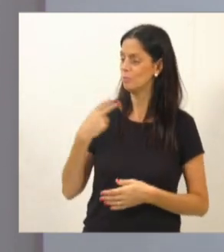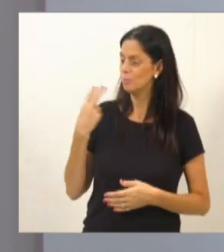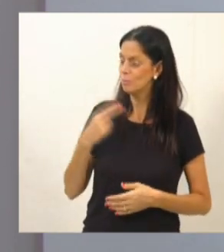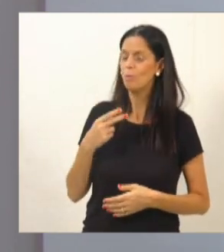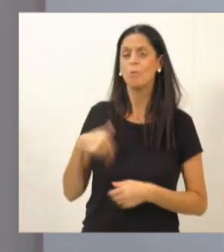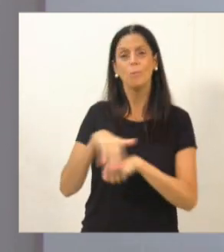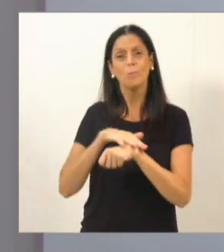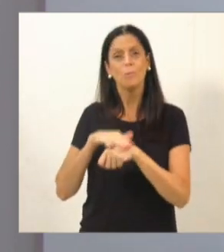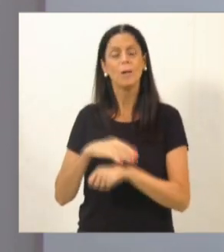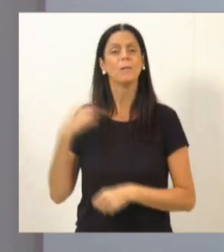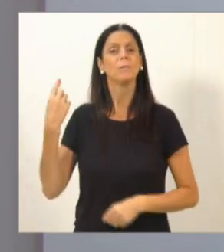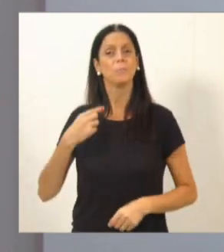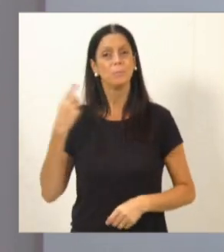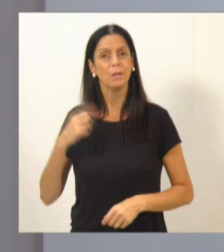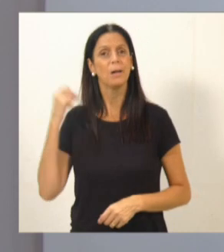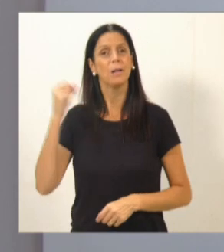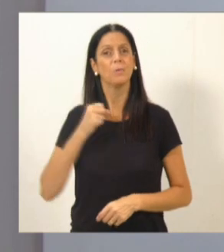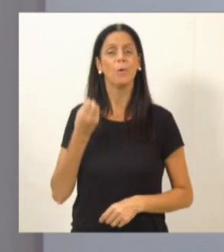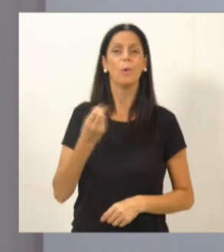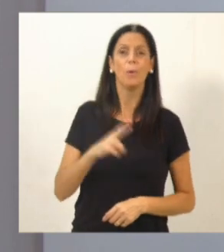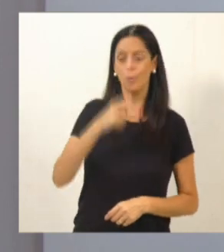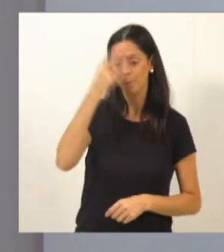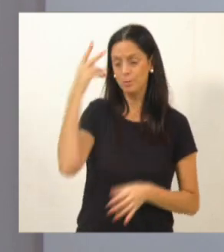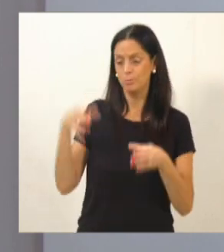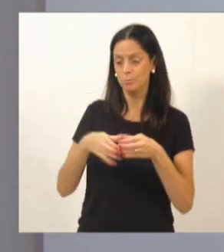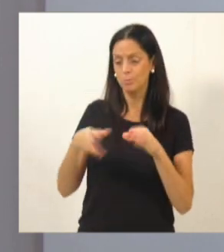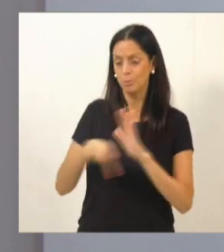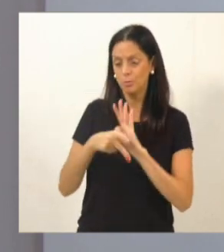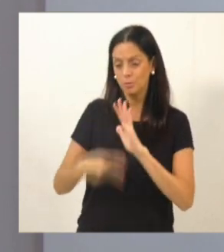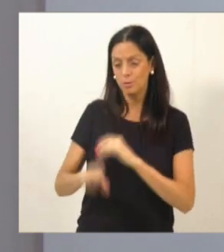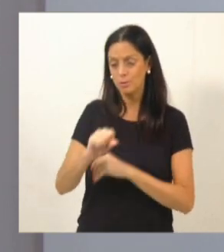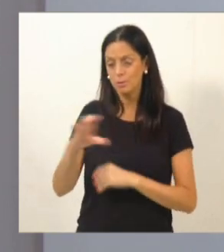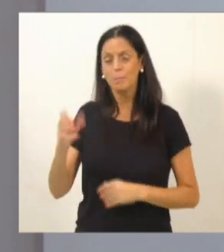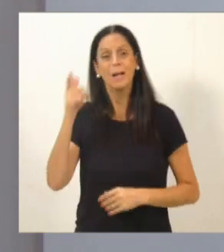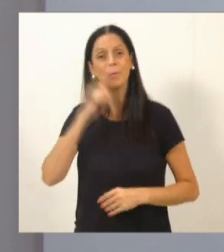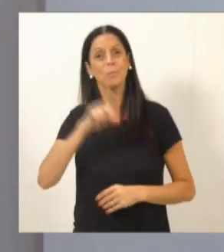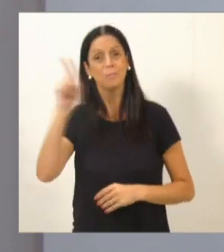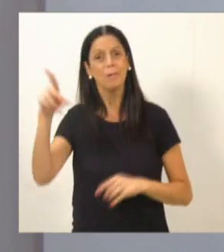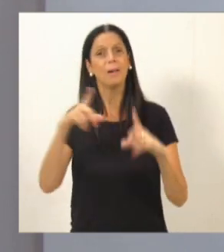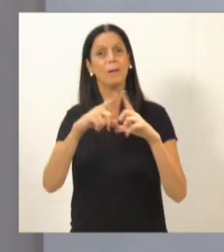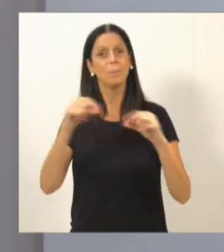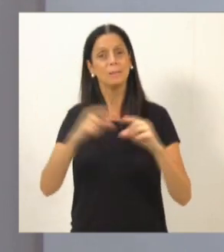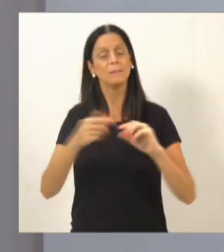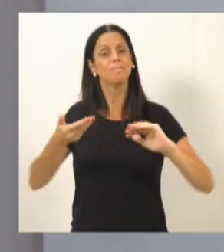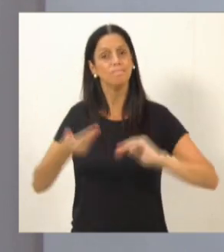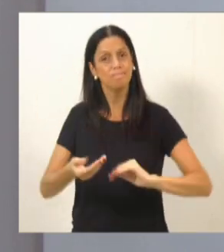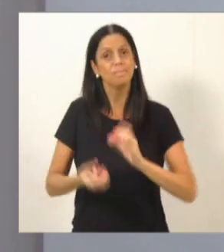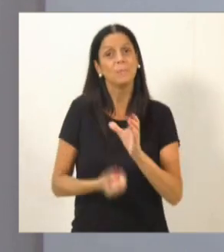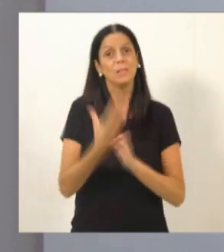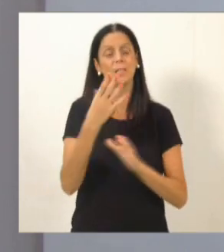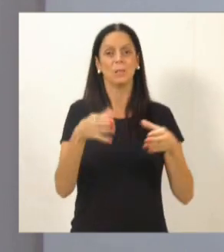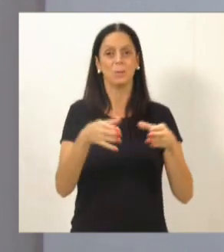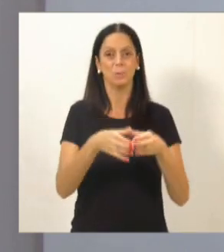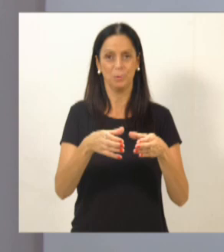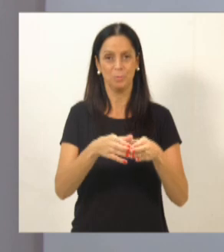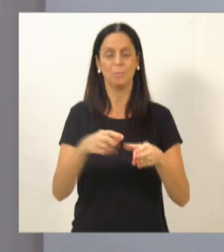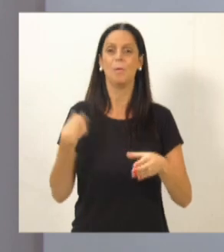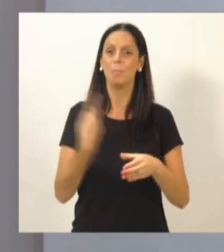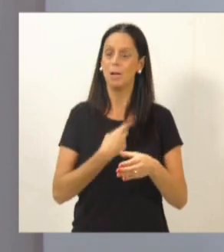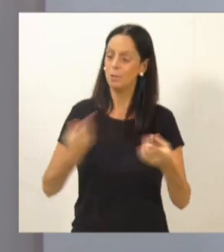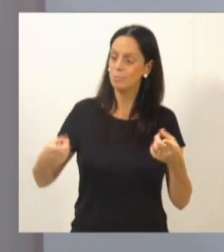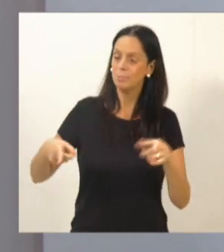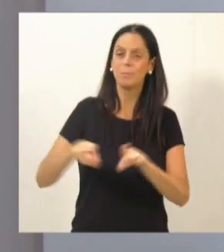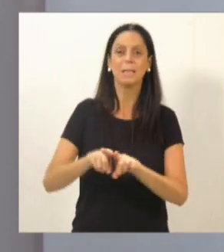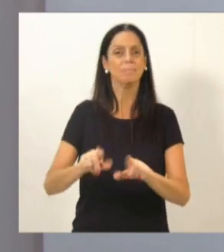ou da bancada de Santa Catarina, para que essa comissão se instale e depois a gente fazer uma atuação muito forte para